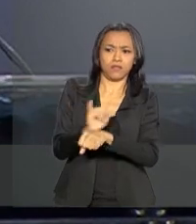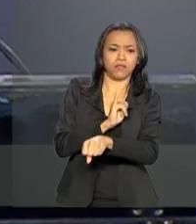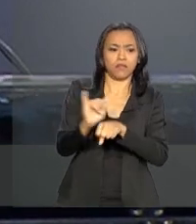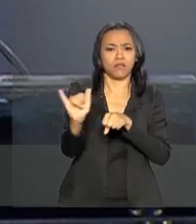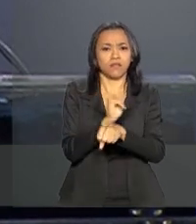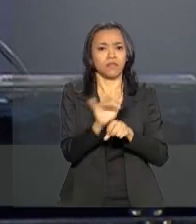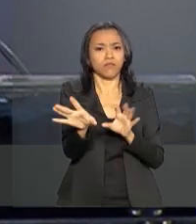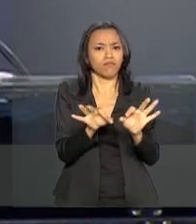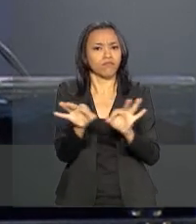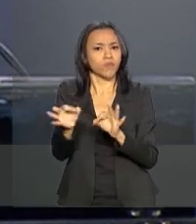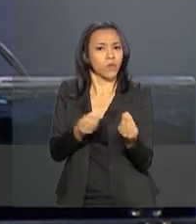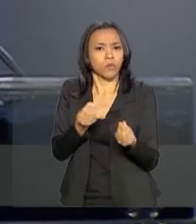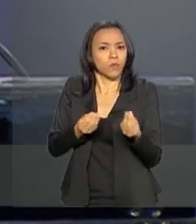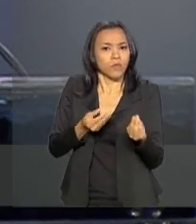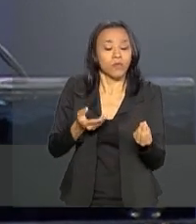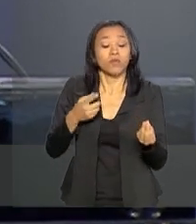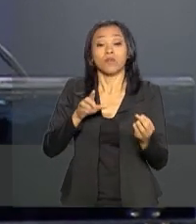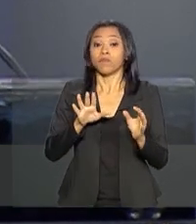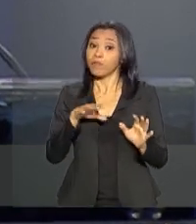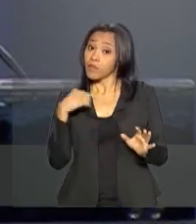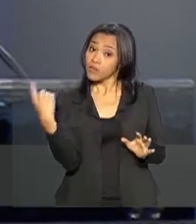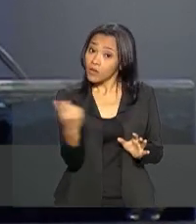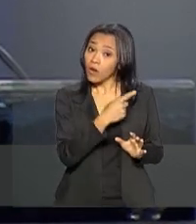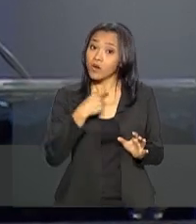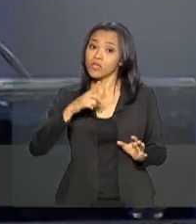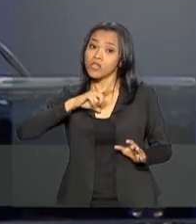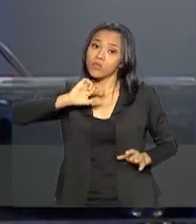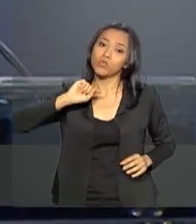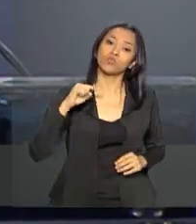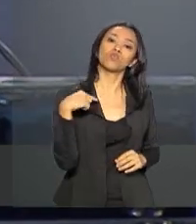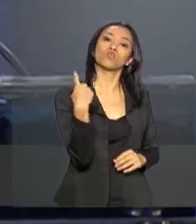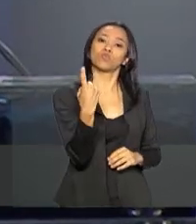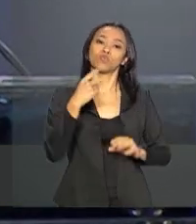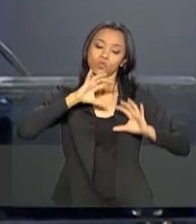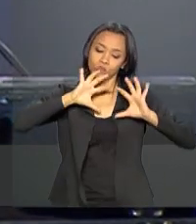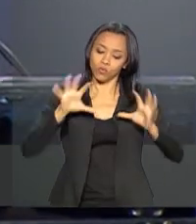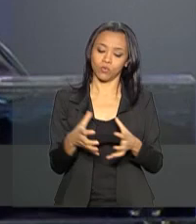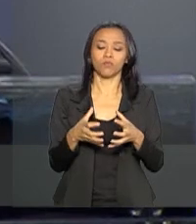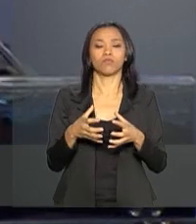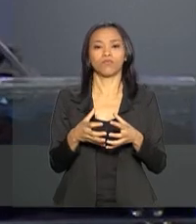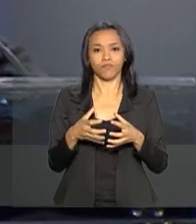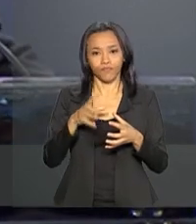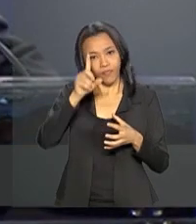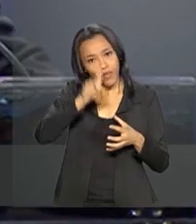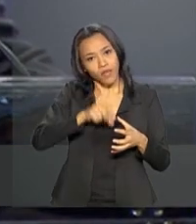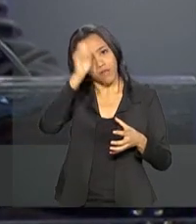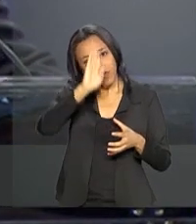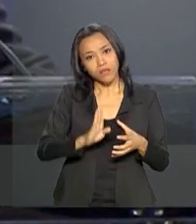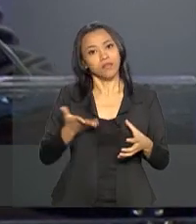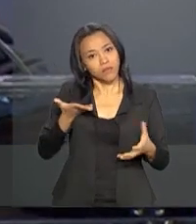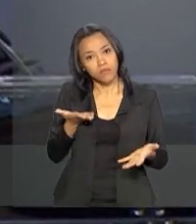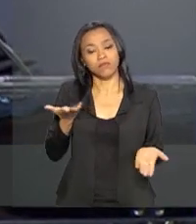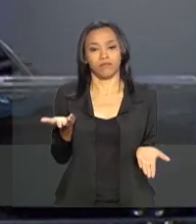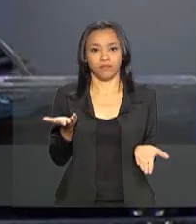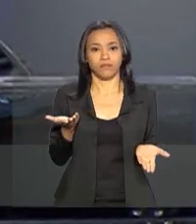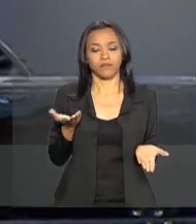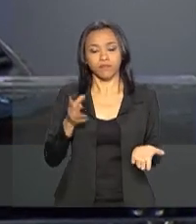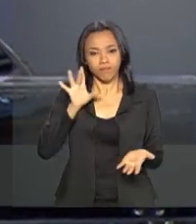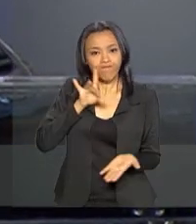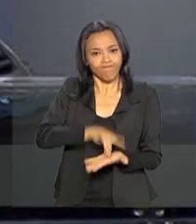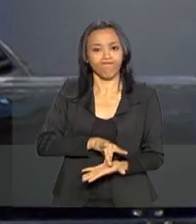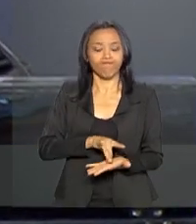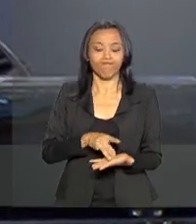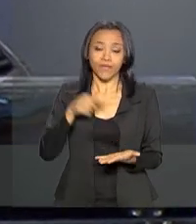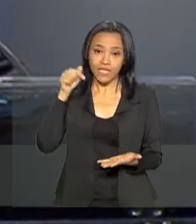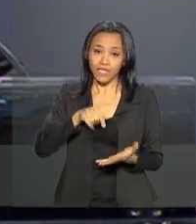neste momento nós todos pertencemos a um único time que se chama Brasil. Esta é a grande realidade. E neste